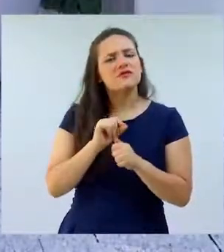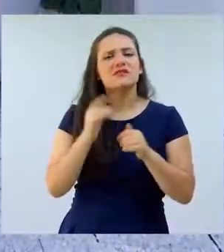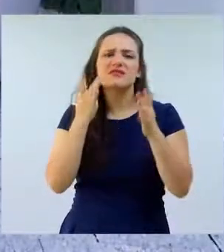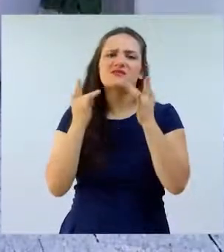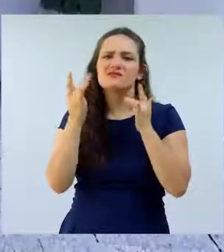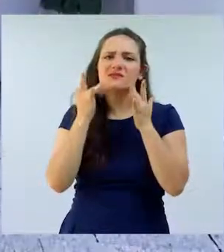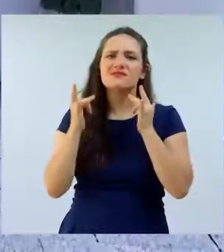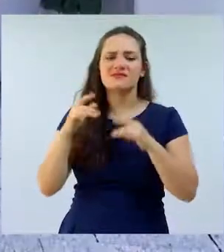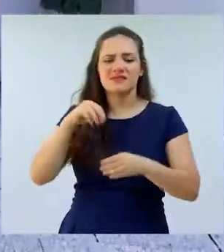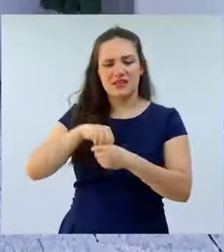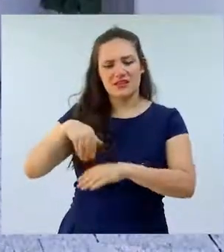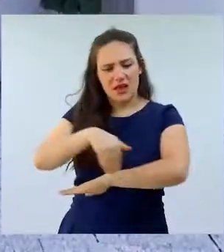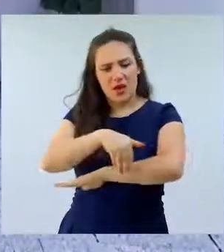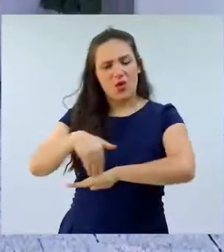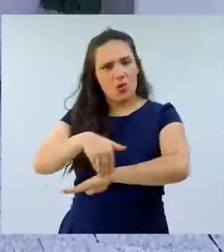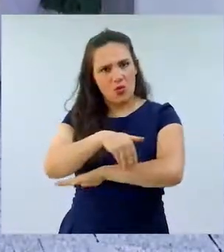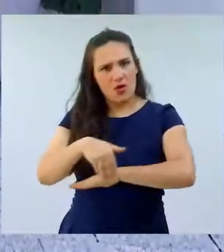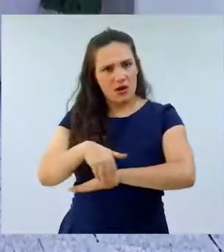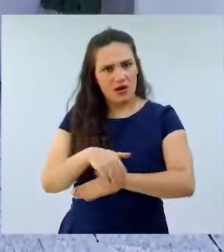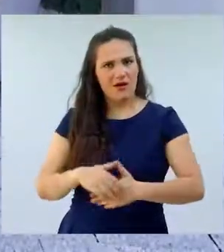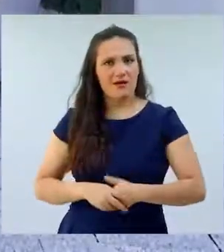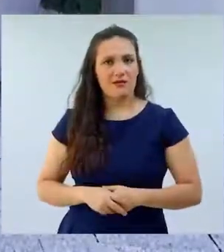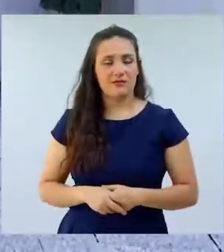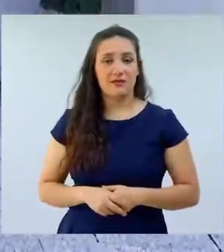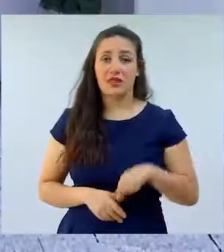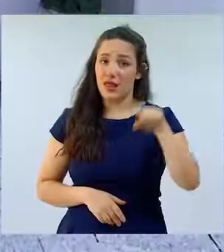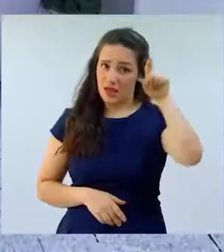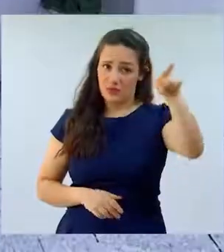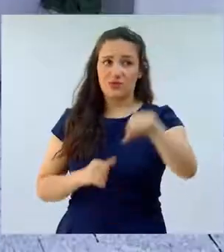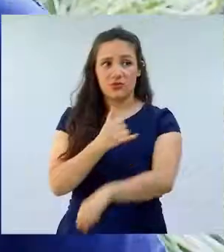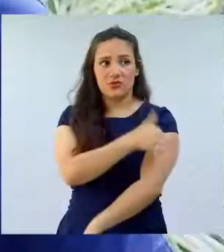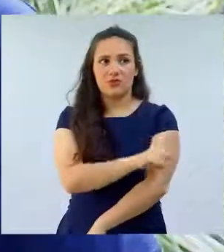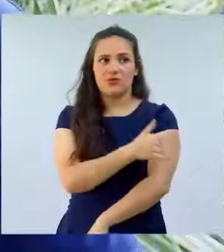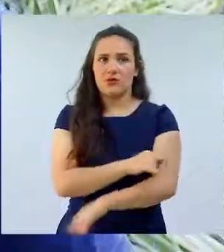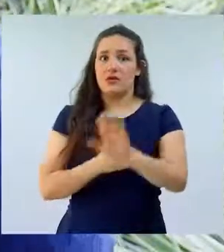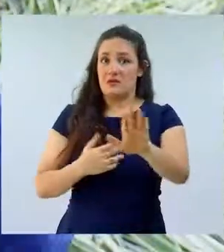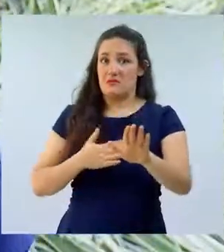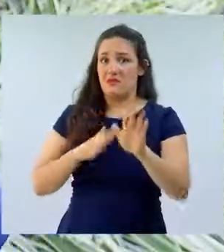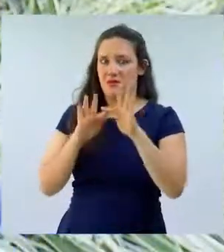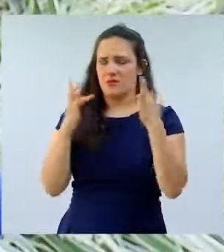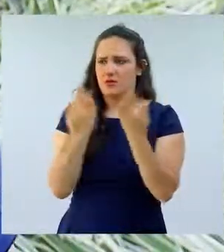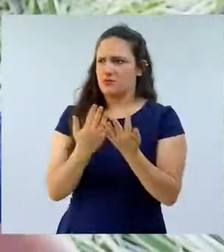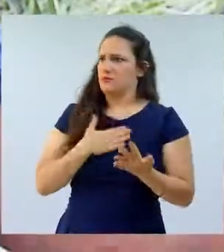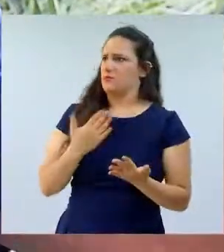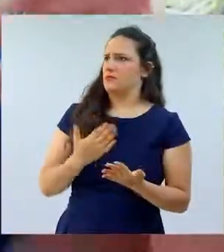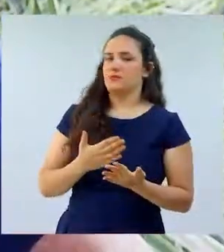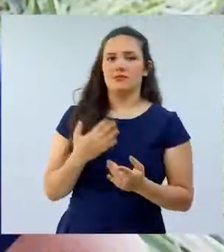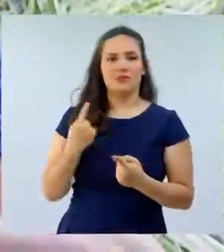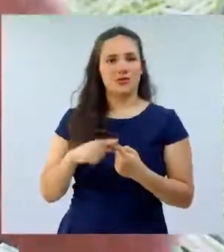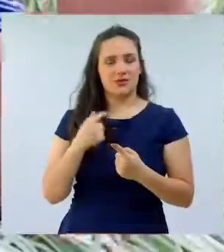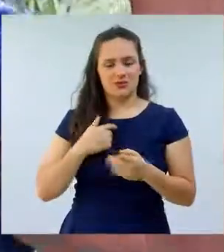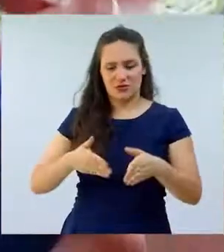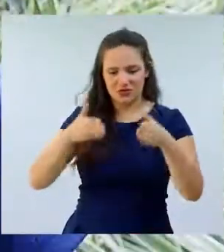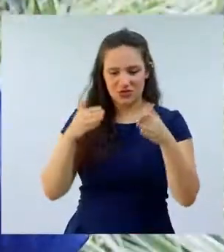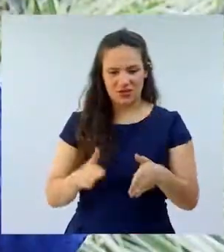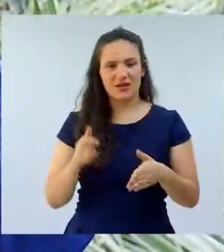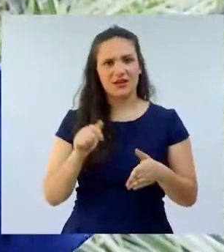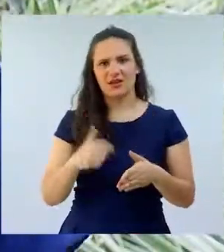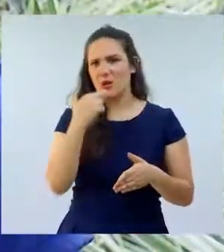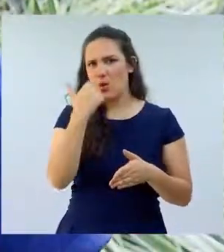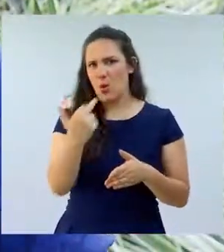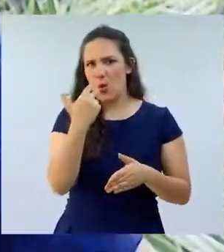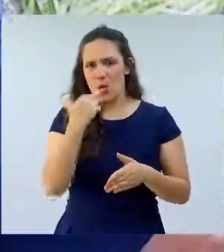rua. Aí assustou um pouco. Isso no Rio? Isso no Rio? No Rio de Janeiro. Aí assustou um pouco a família, que eu cheguei colorido,